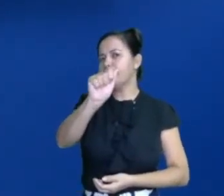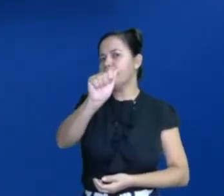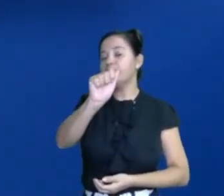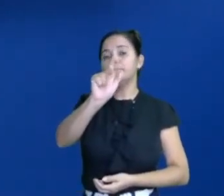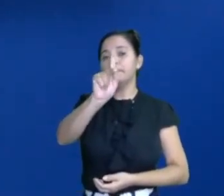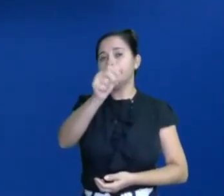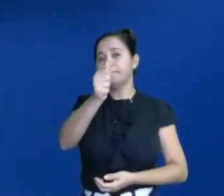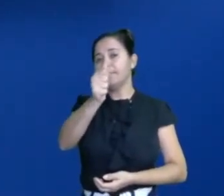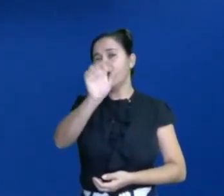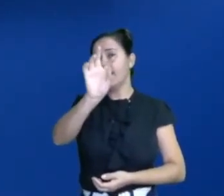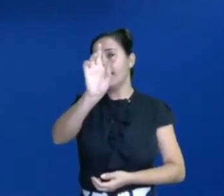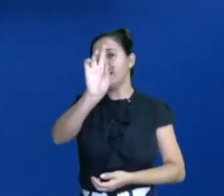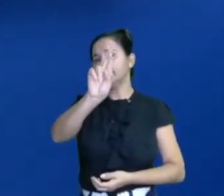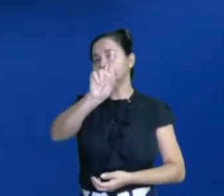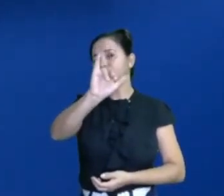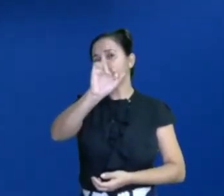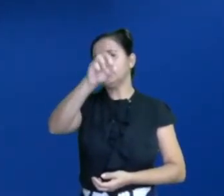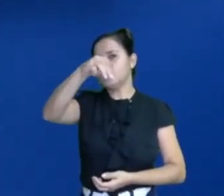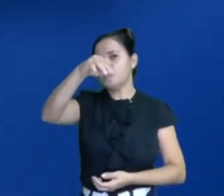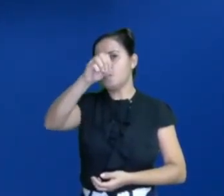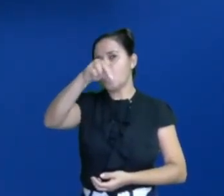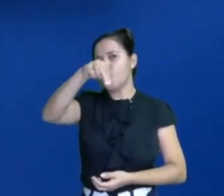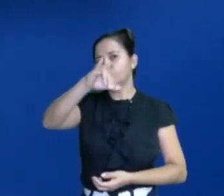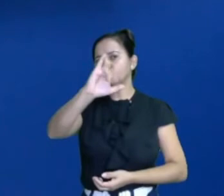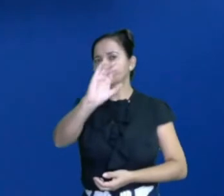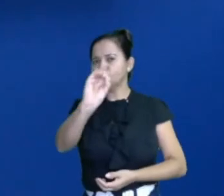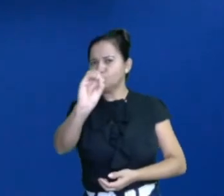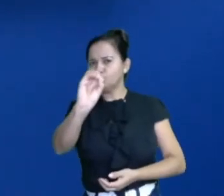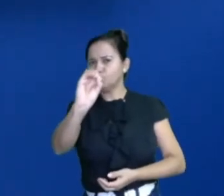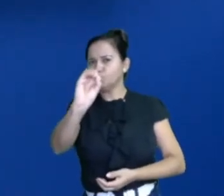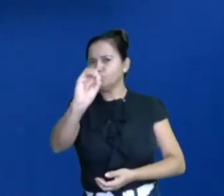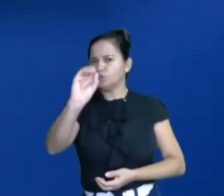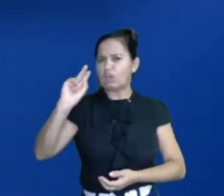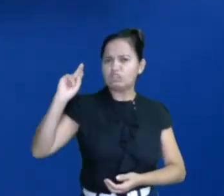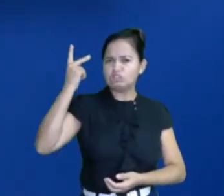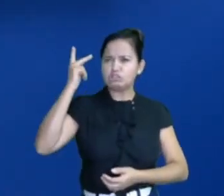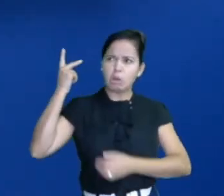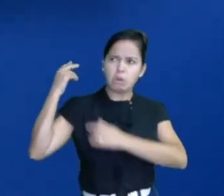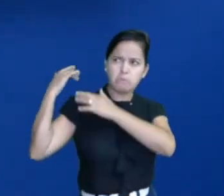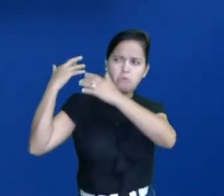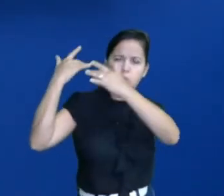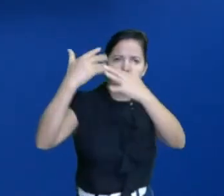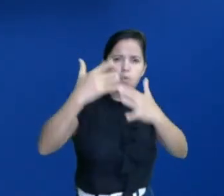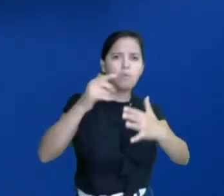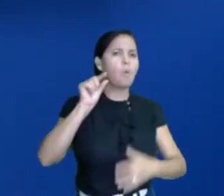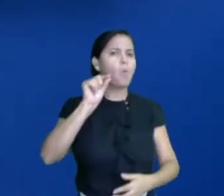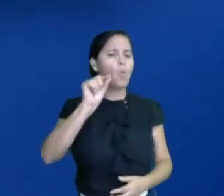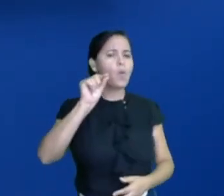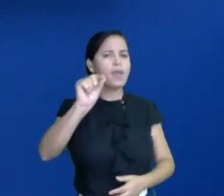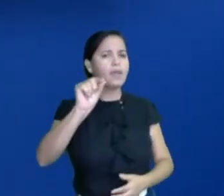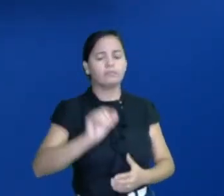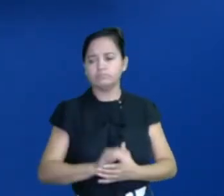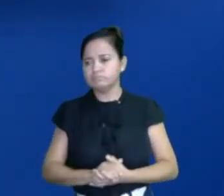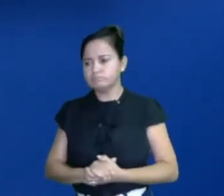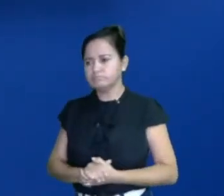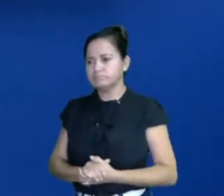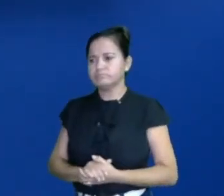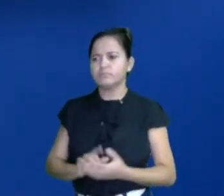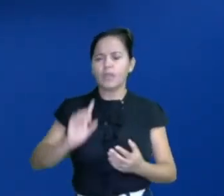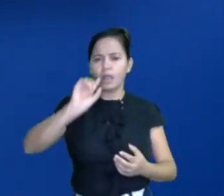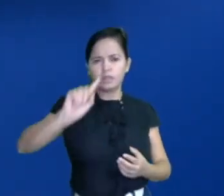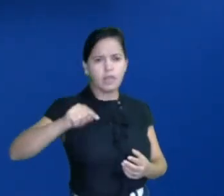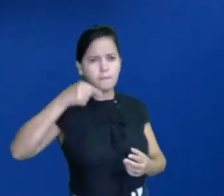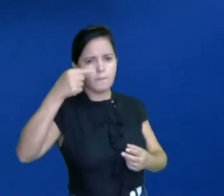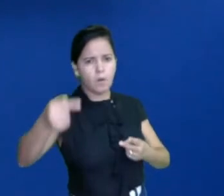Nós vimos o significado, o conceito de patrimônio histórico. Nós vimos o que é um